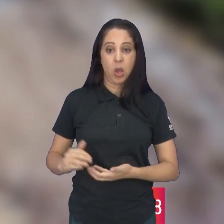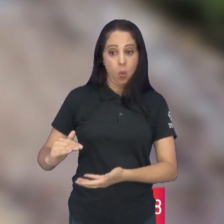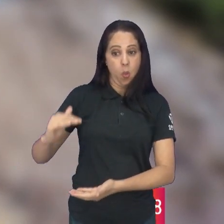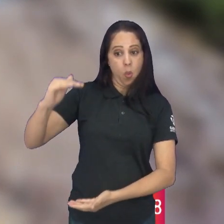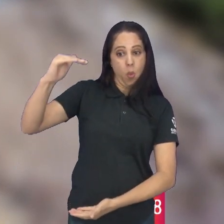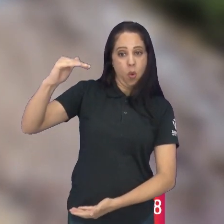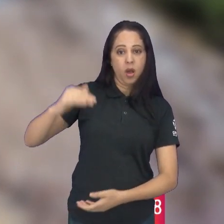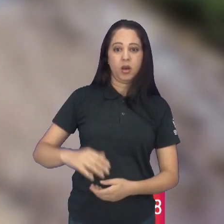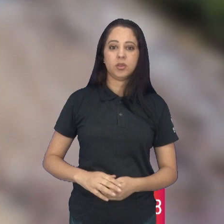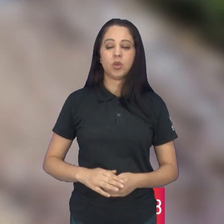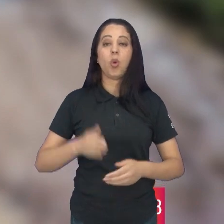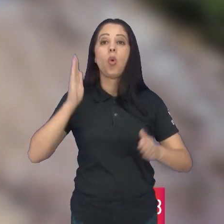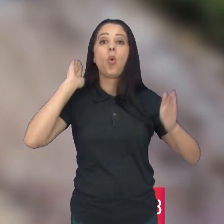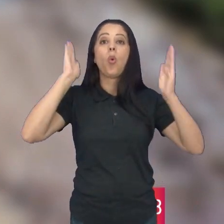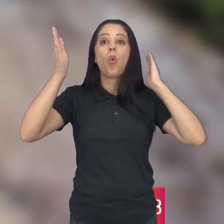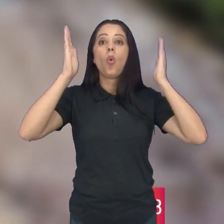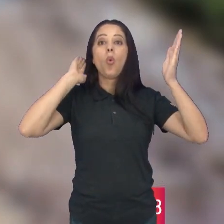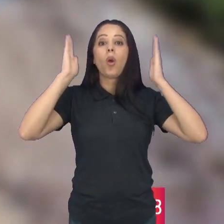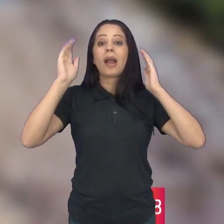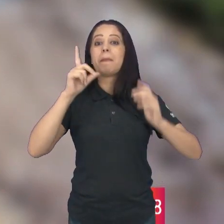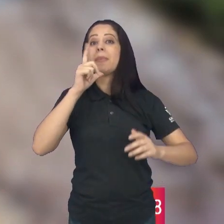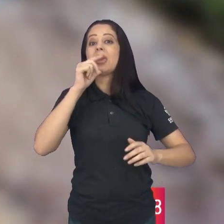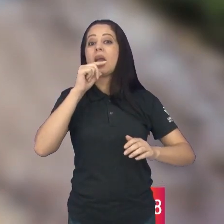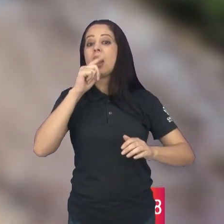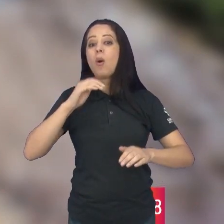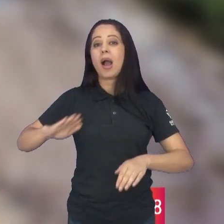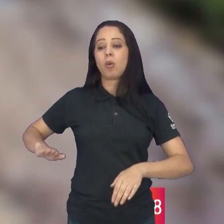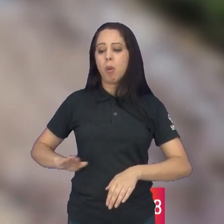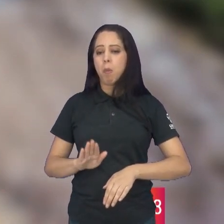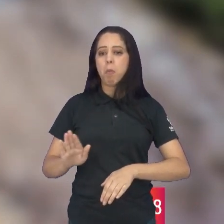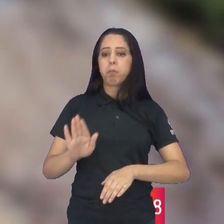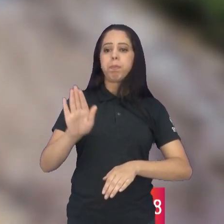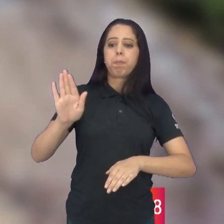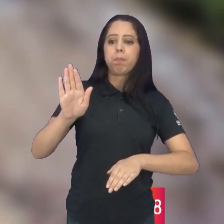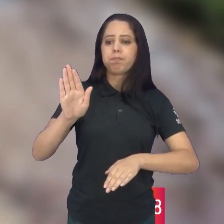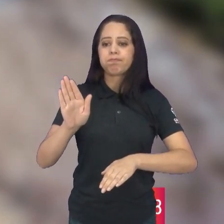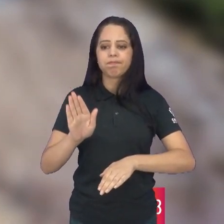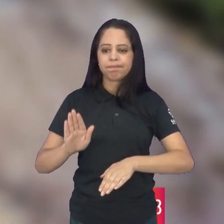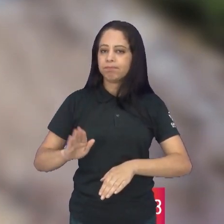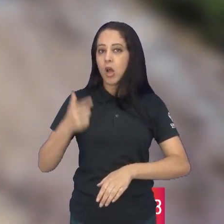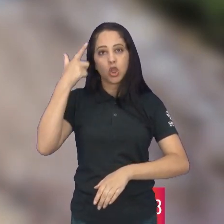Caminhão pipa não sobe, quando chove, ó os buracos.